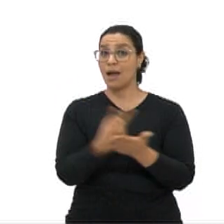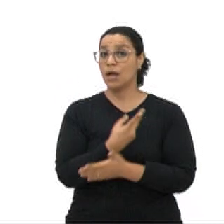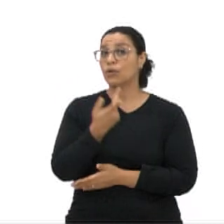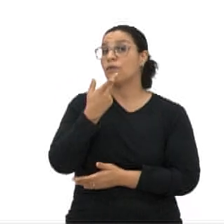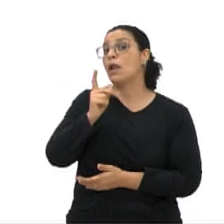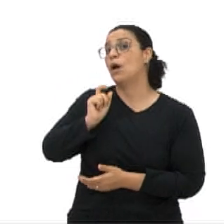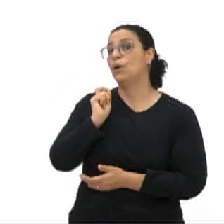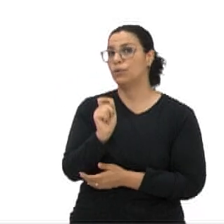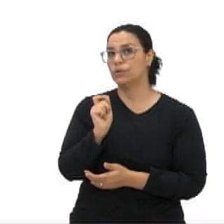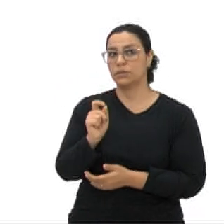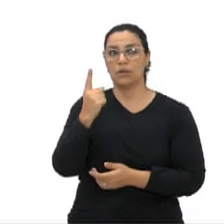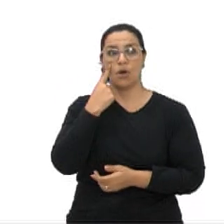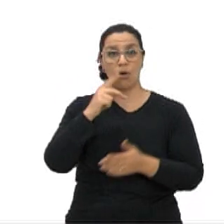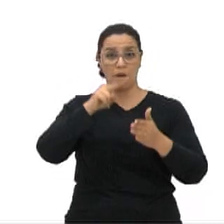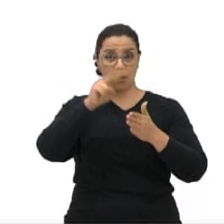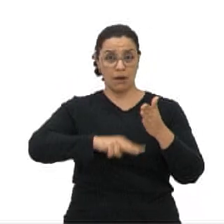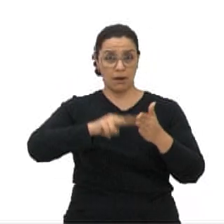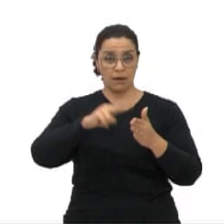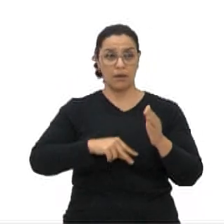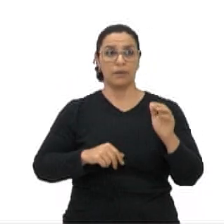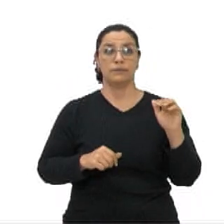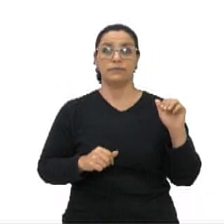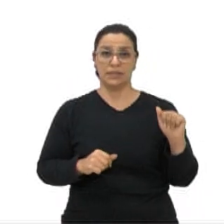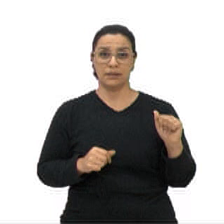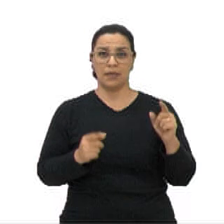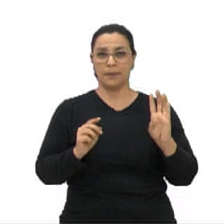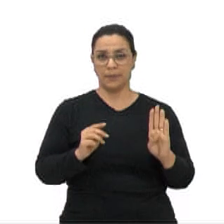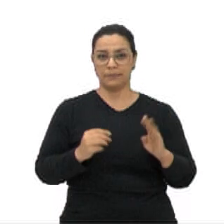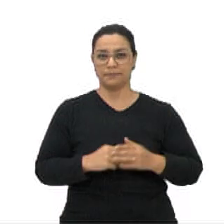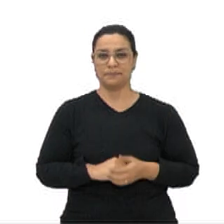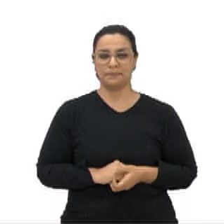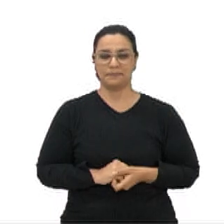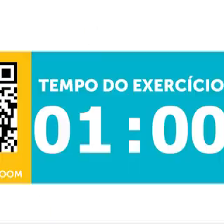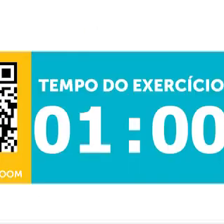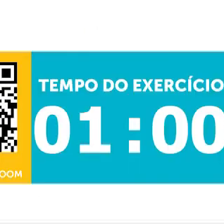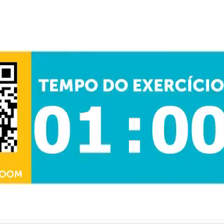que... Leia aí as alternativas. Eu já volto.